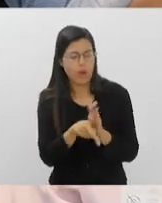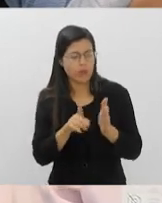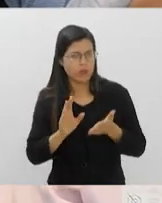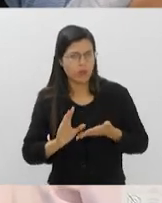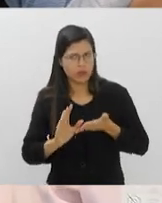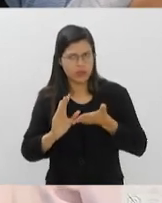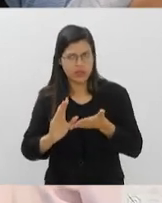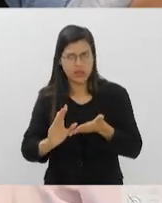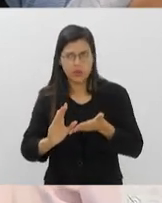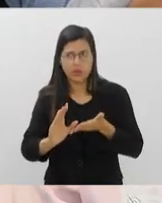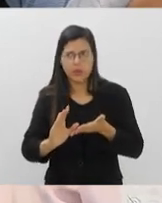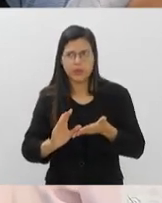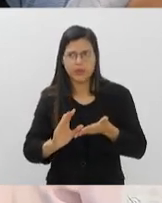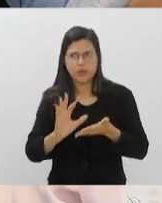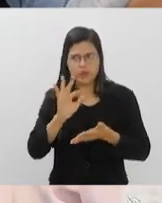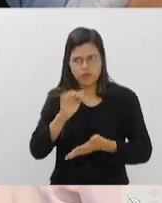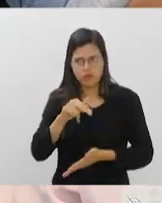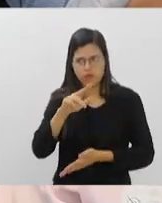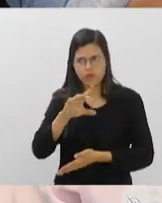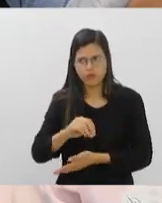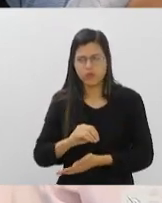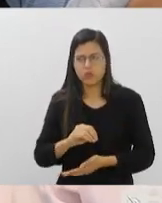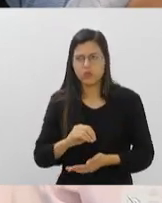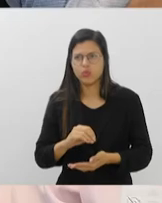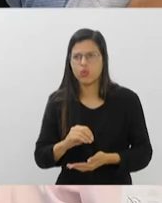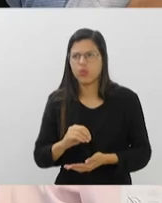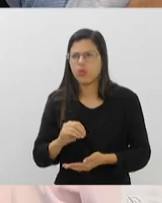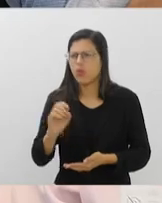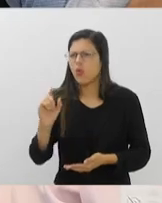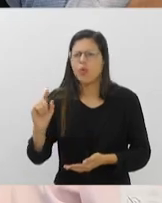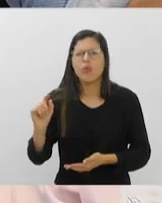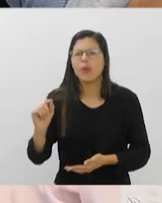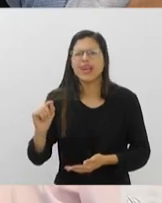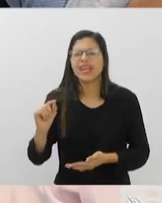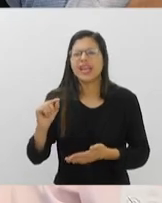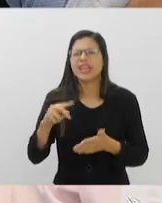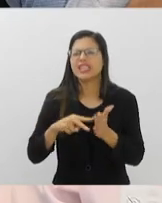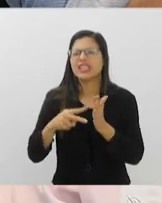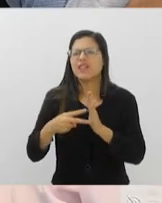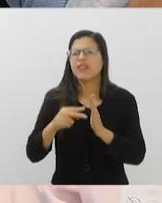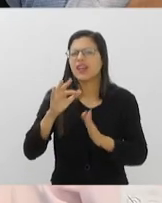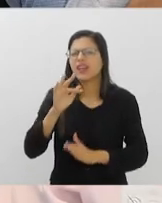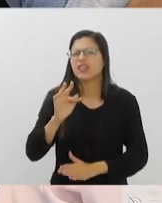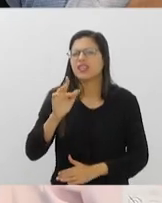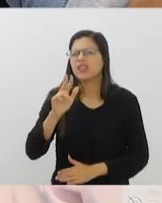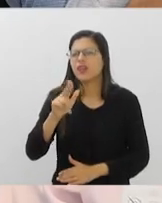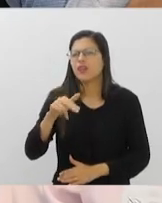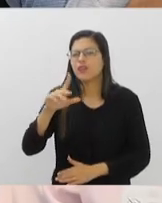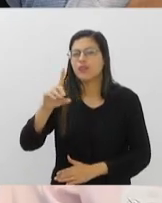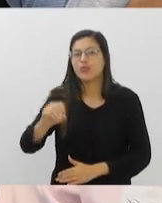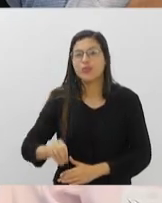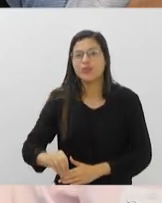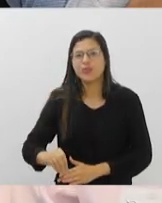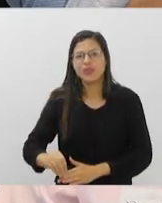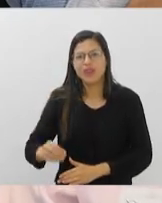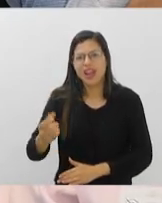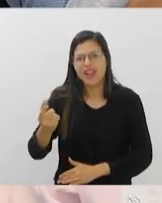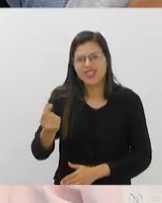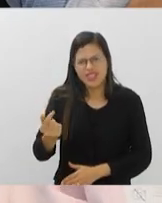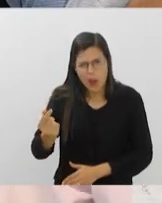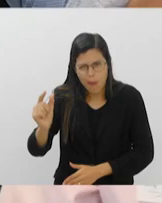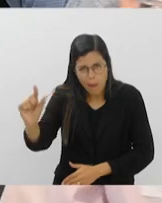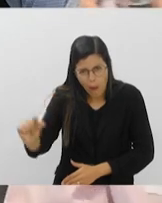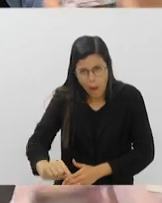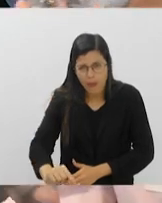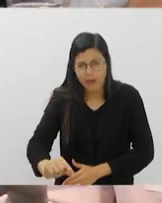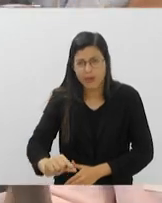entendeu eh que fundo é esse aquela merreca entendeu